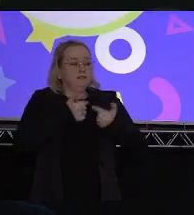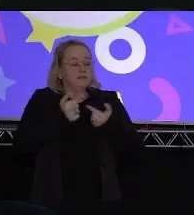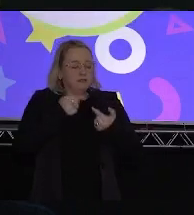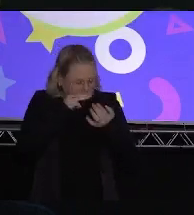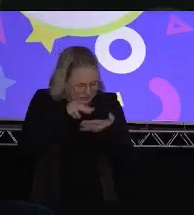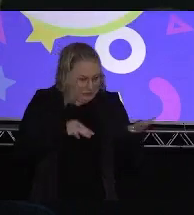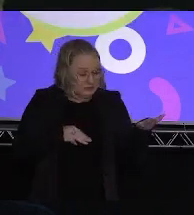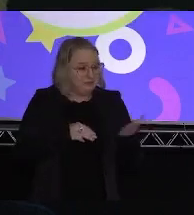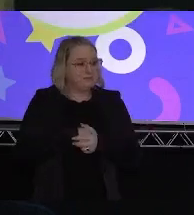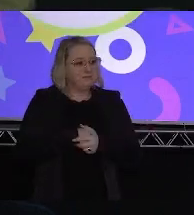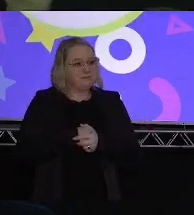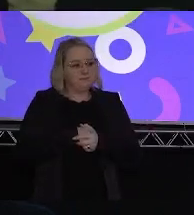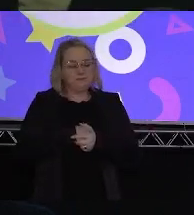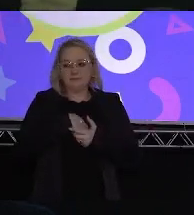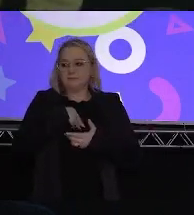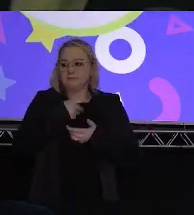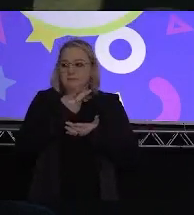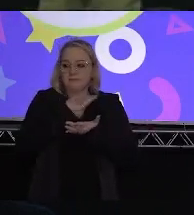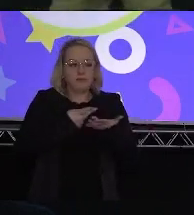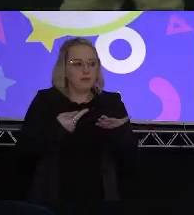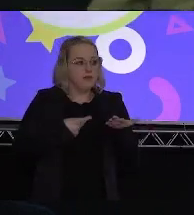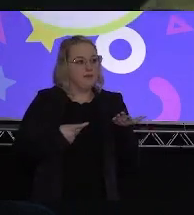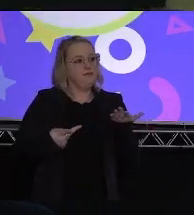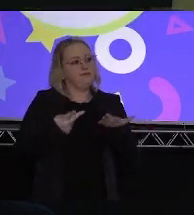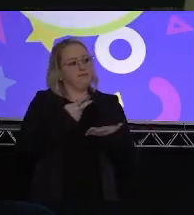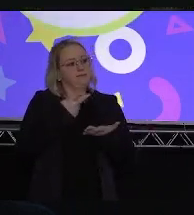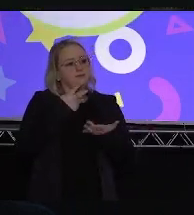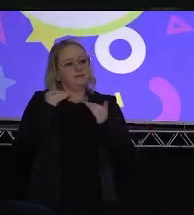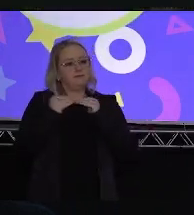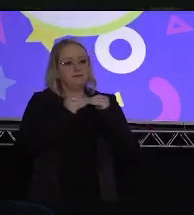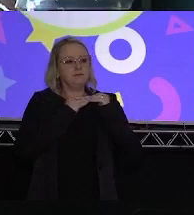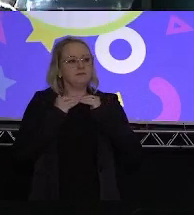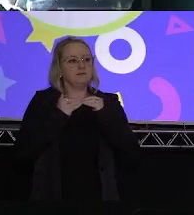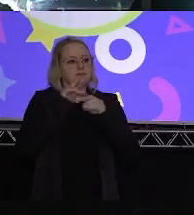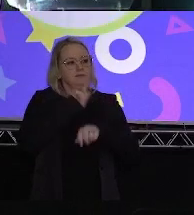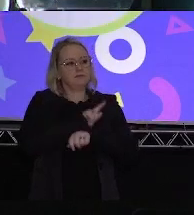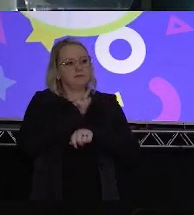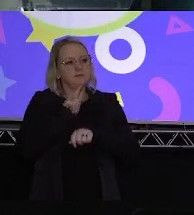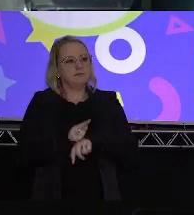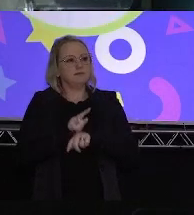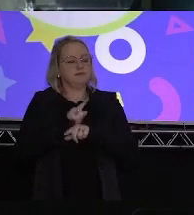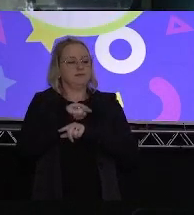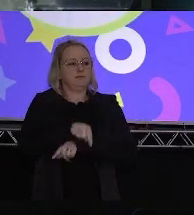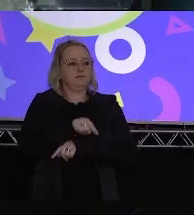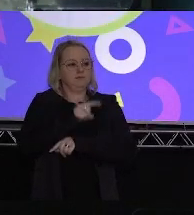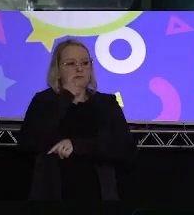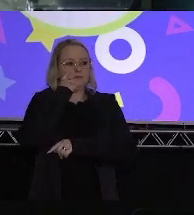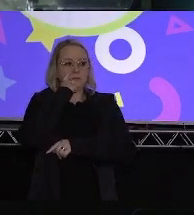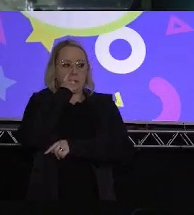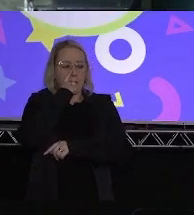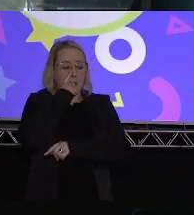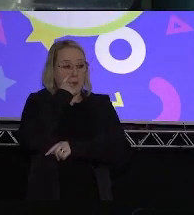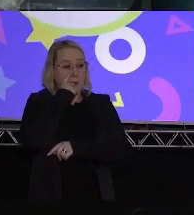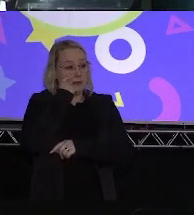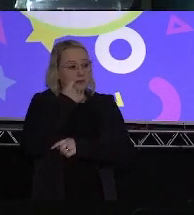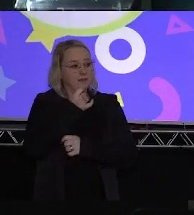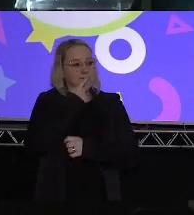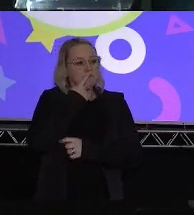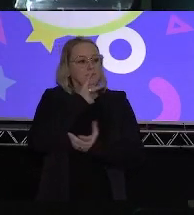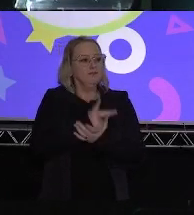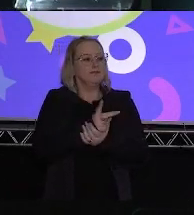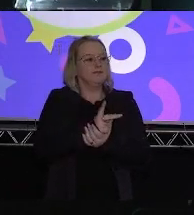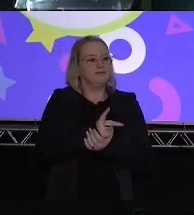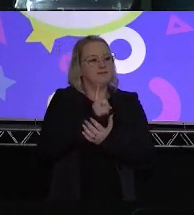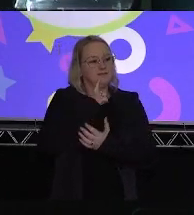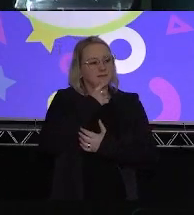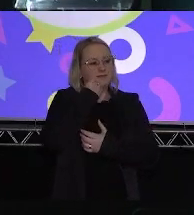mentoria, mapear as interseções compatíveis, gerenciar isso, se der tempo de falar, né? Mas